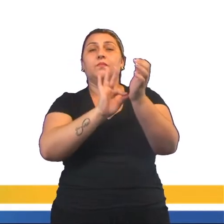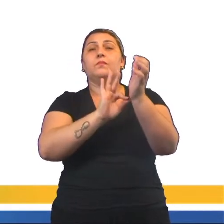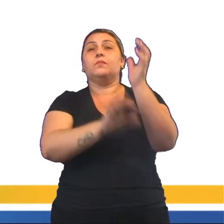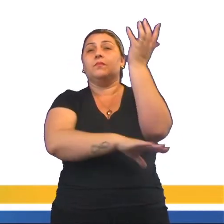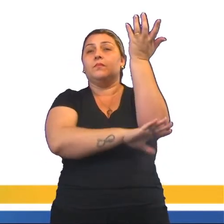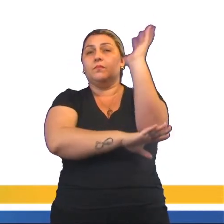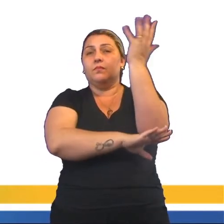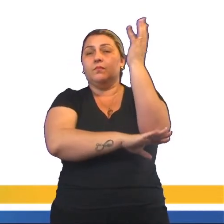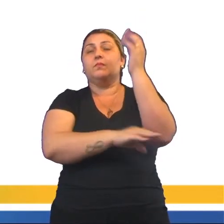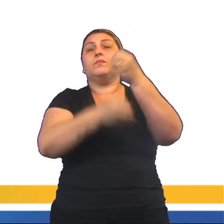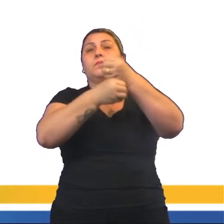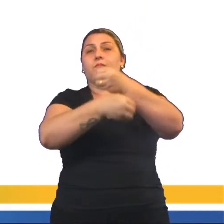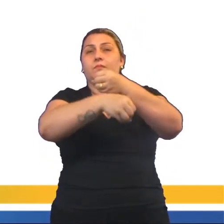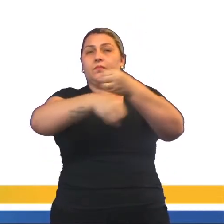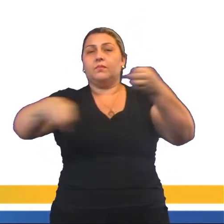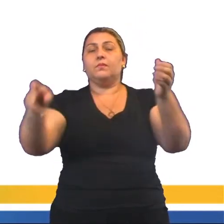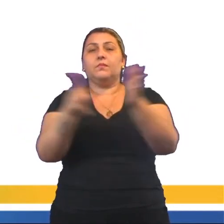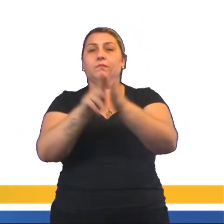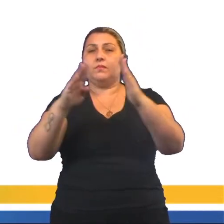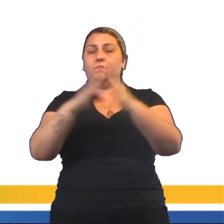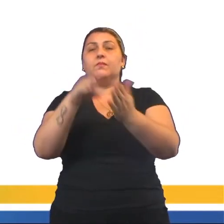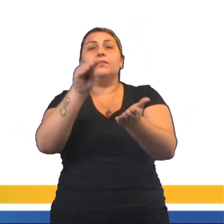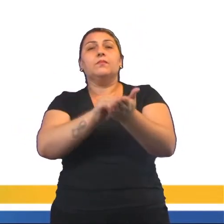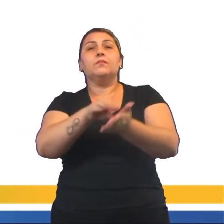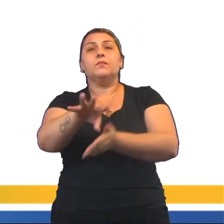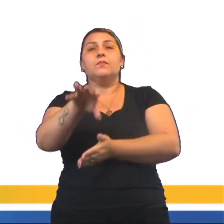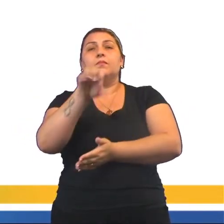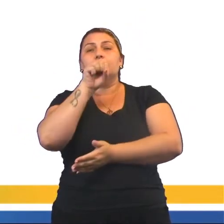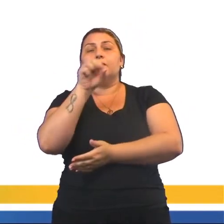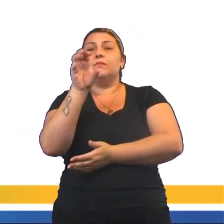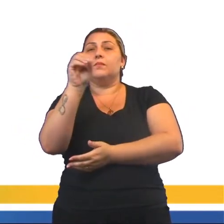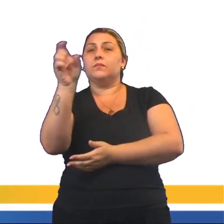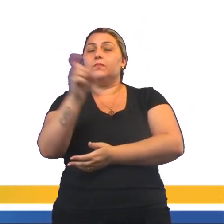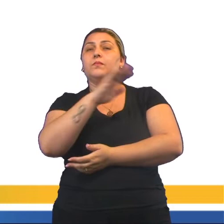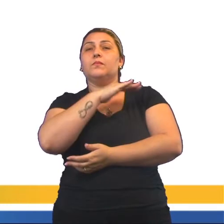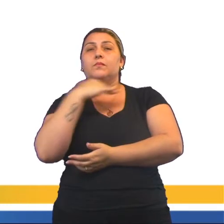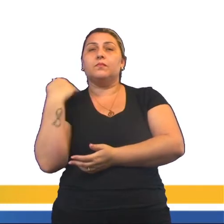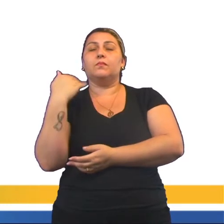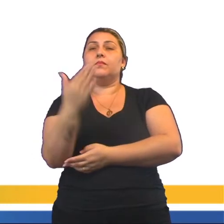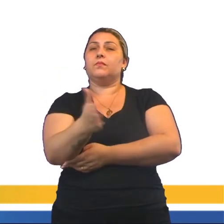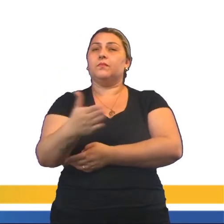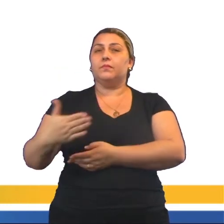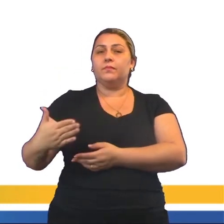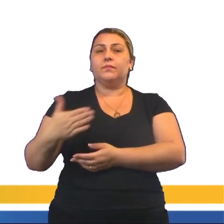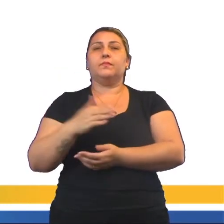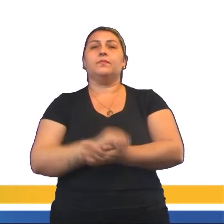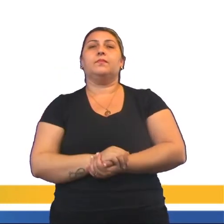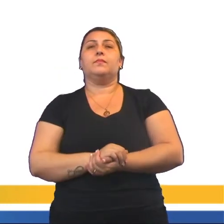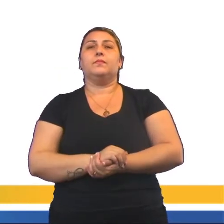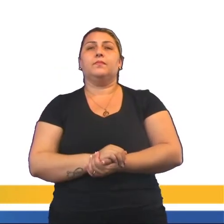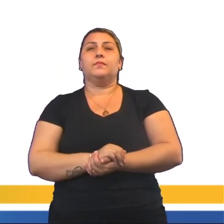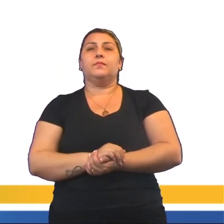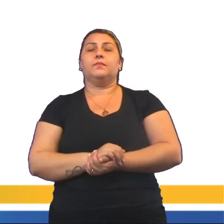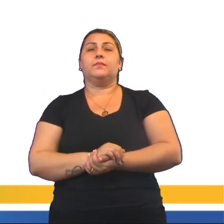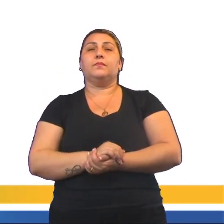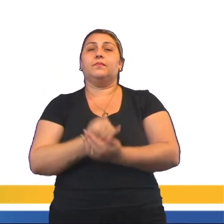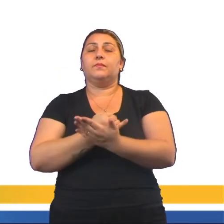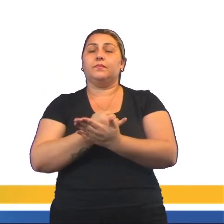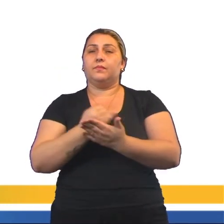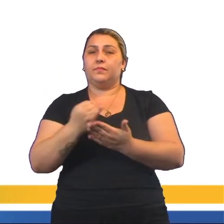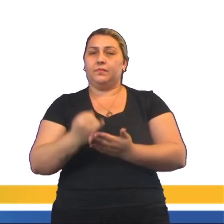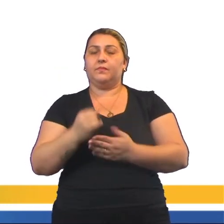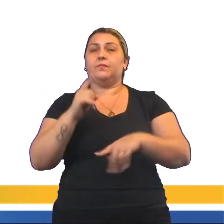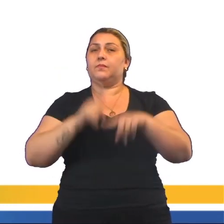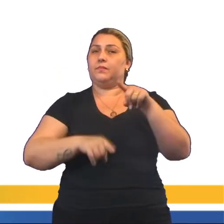doméstico. E isso acarreta o quê? Na falta de oxigênio e na mortandade dos peixes. A introdução de